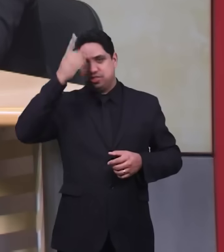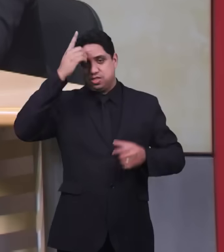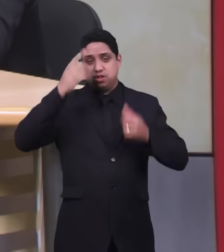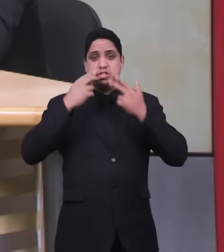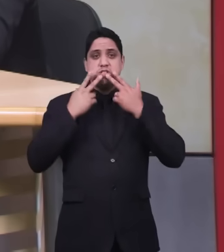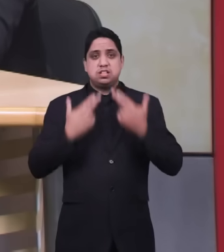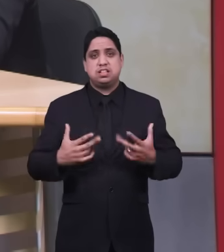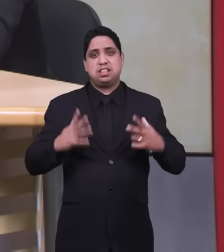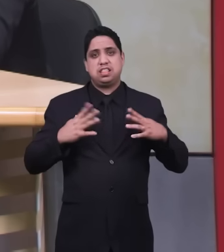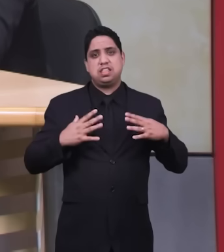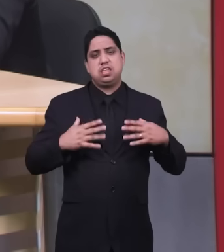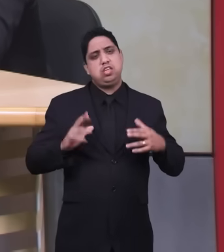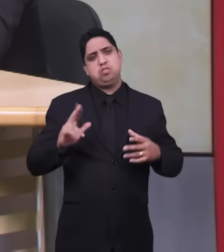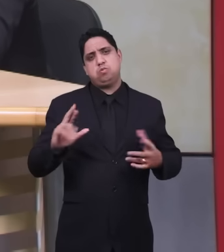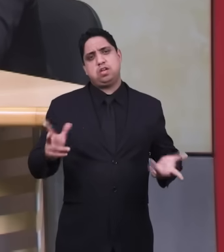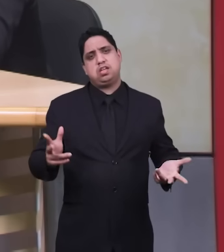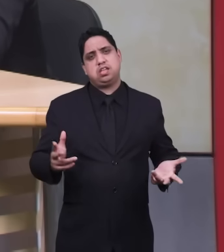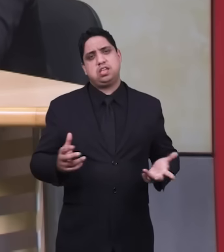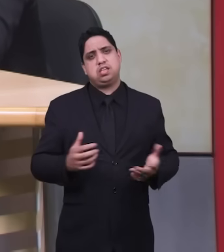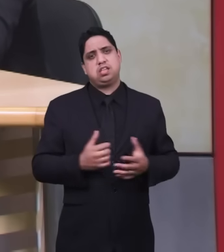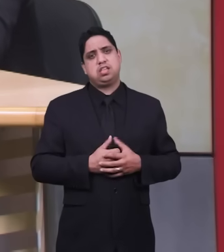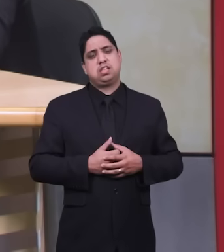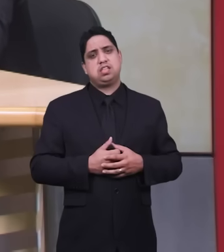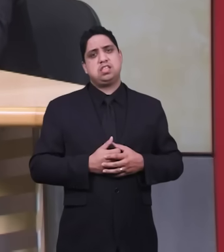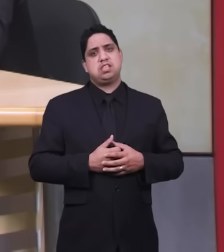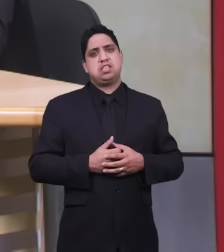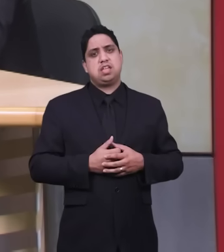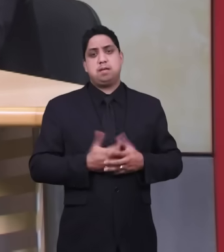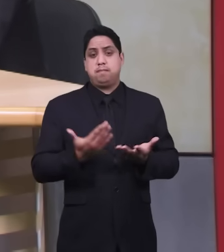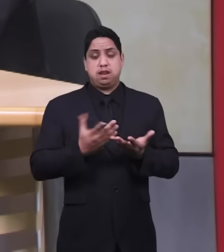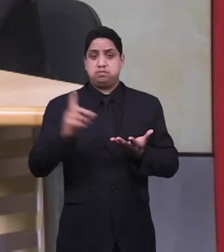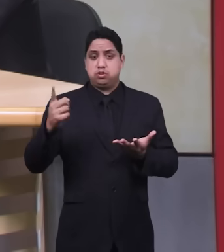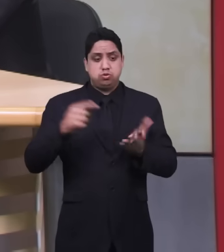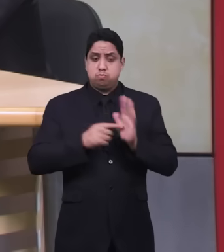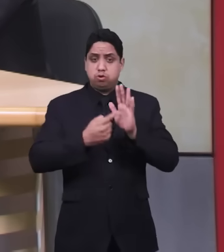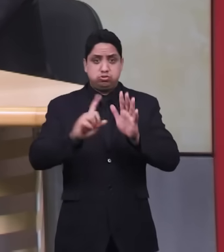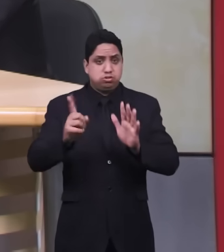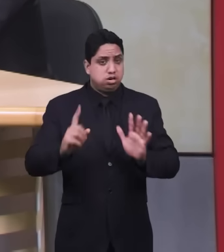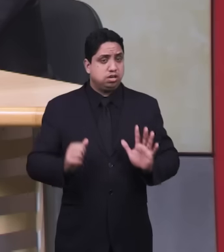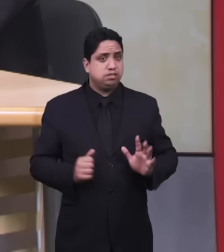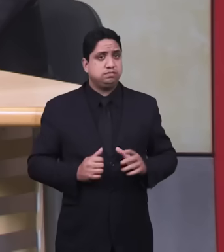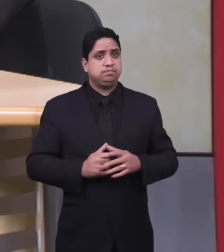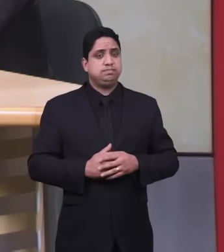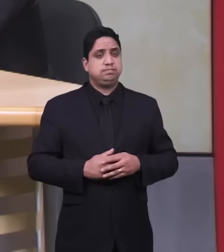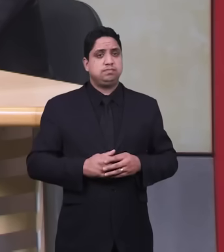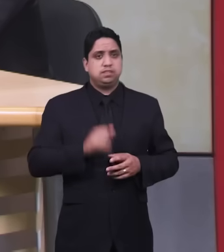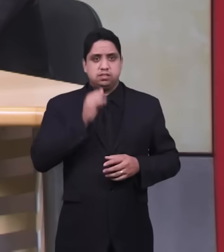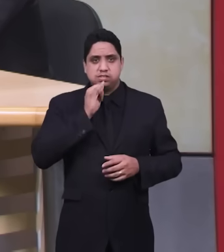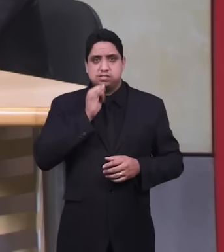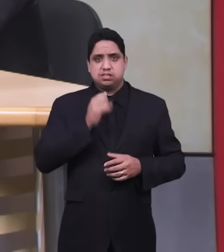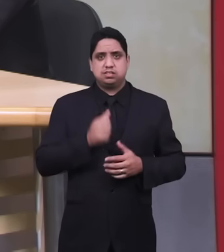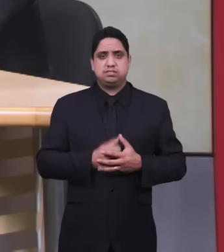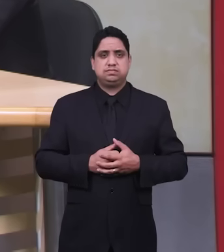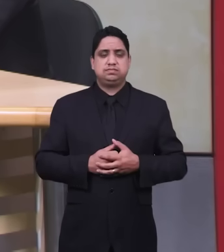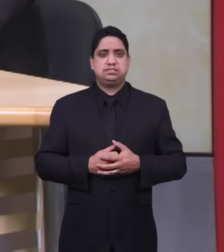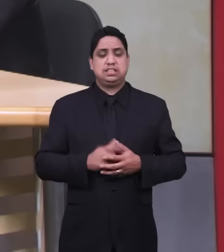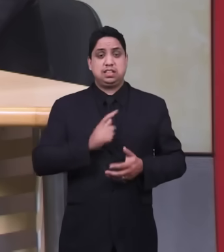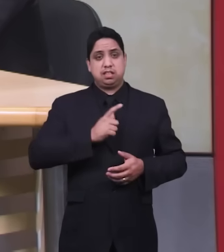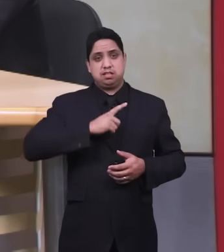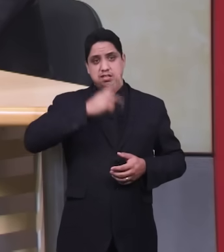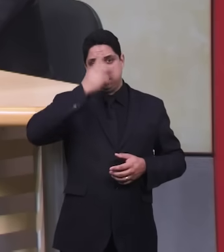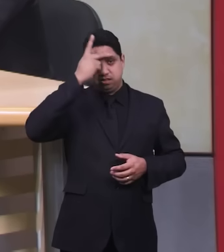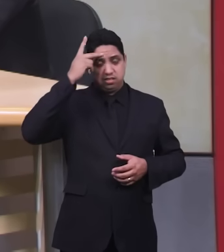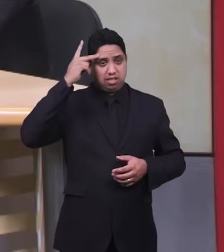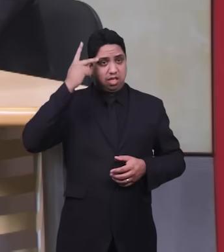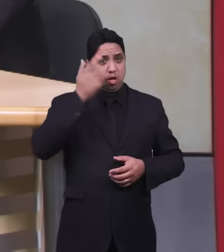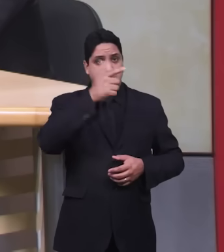É, não é isso, né? Ainda tem tantas não evidências. Não tem isso na Bíblia. Não, isso na Bíblia. Não afirma isso. Às vezes você... Tem pessoas que